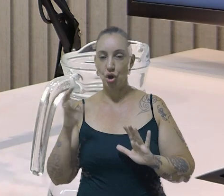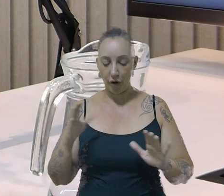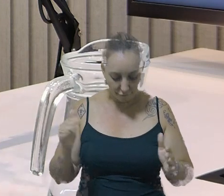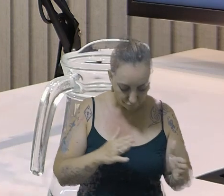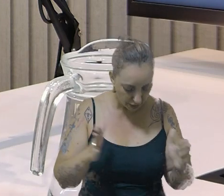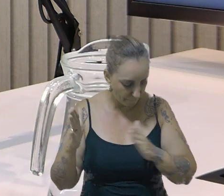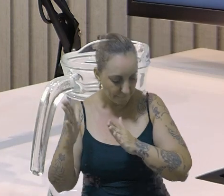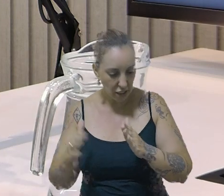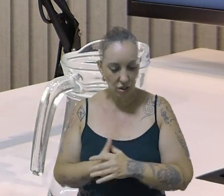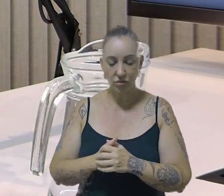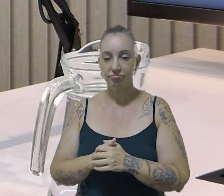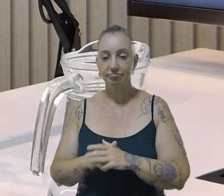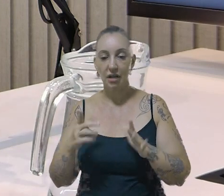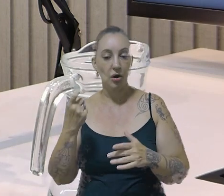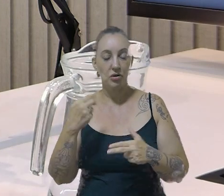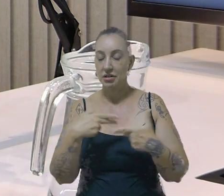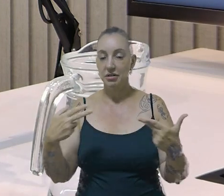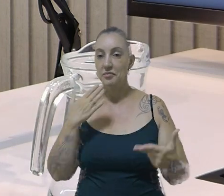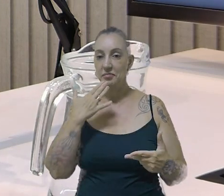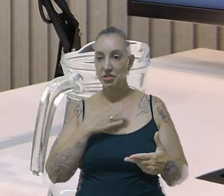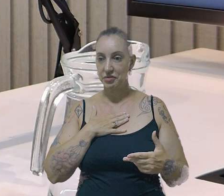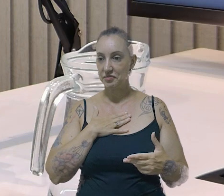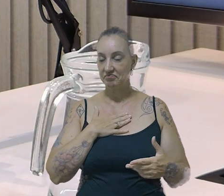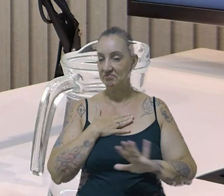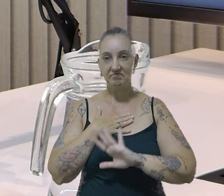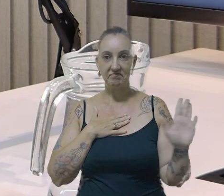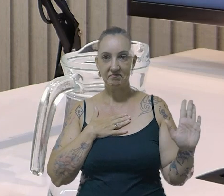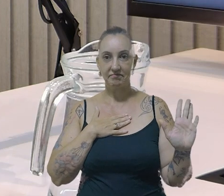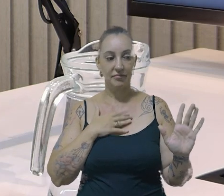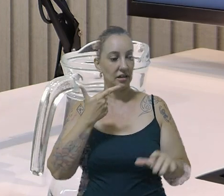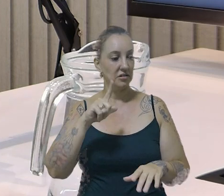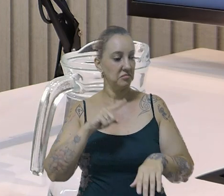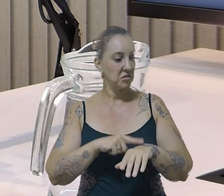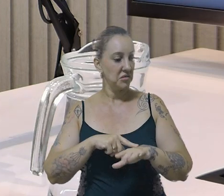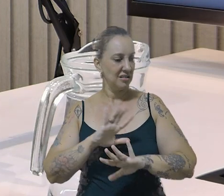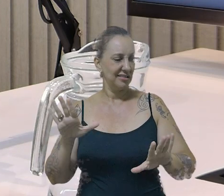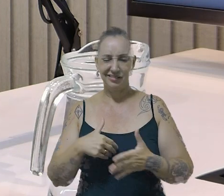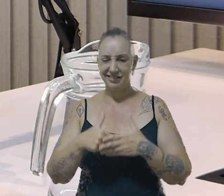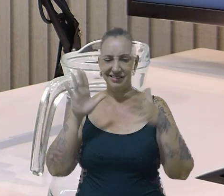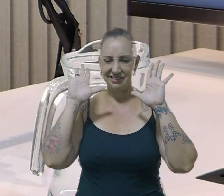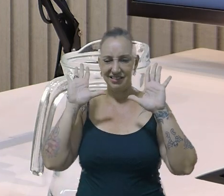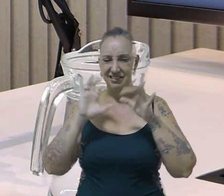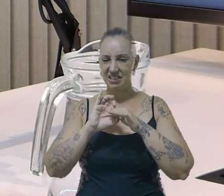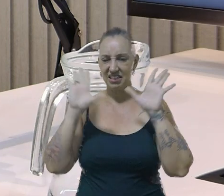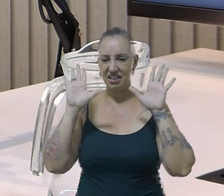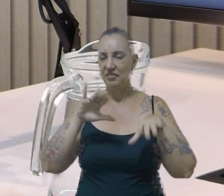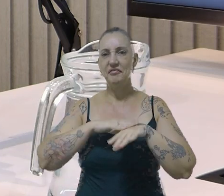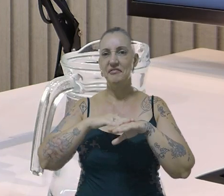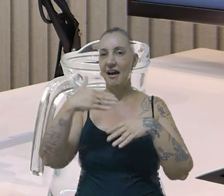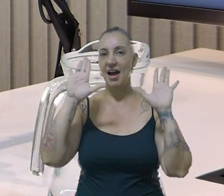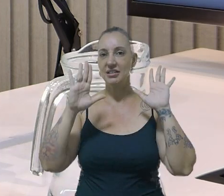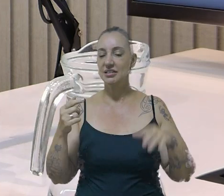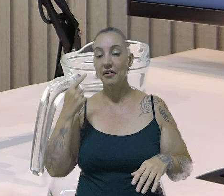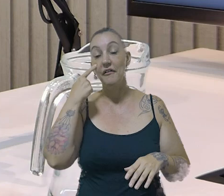rumo mas foi a única coisa que ela pediu assim eu e pros outros momentos assim deixa na sua mão faz aí vamos